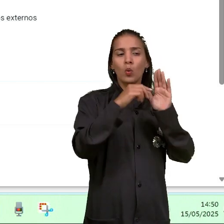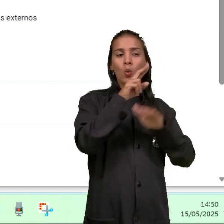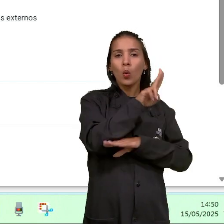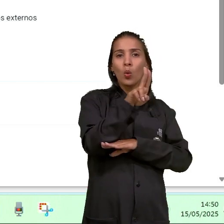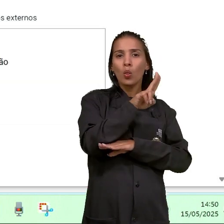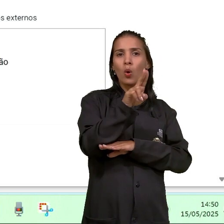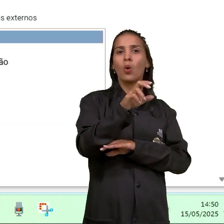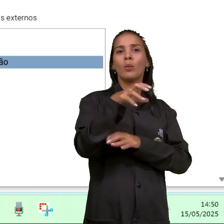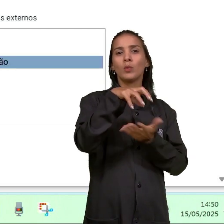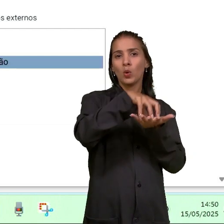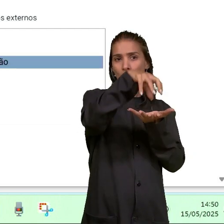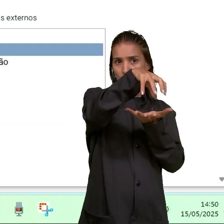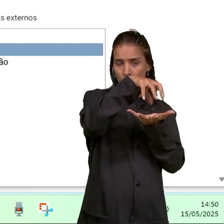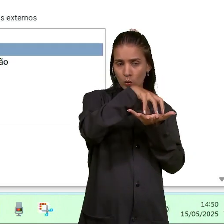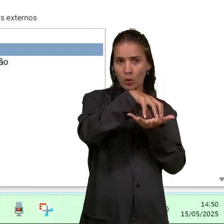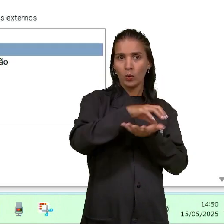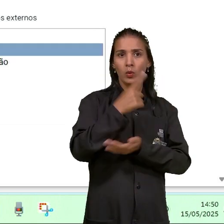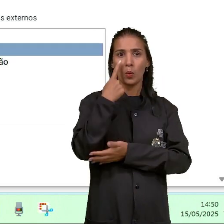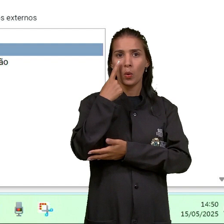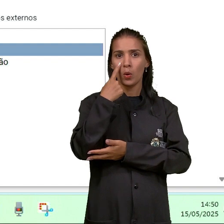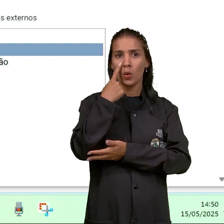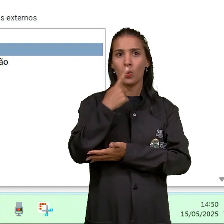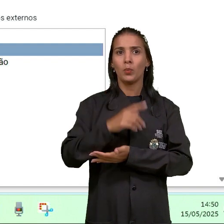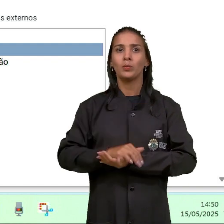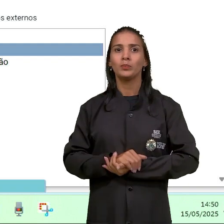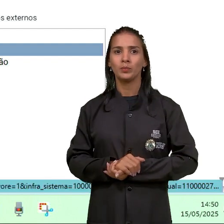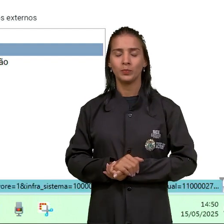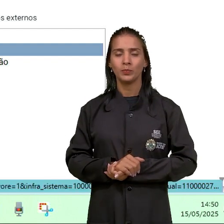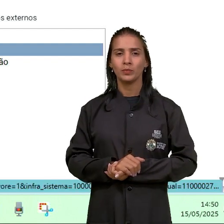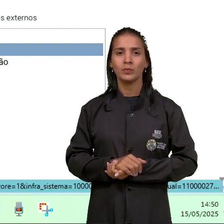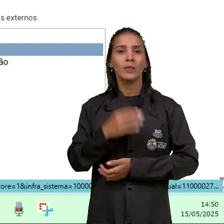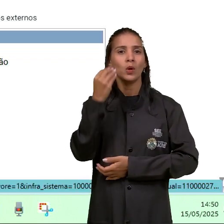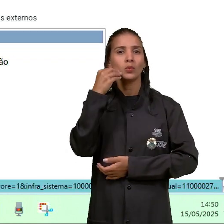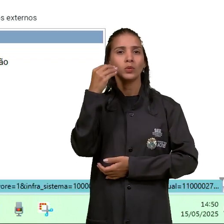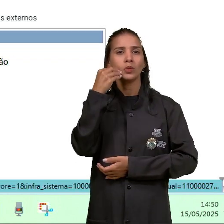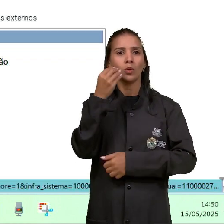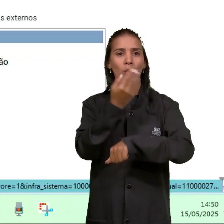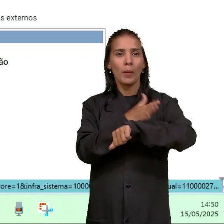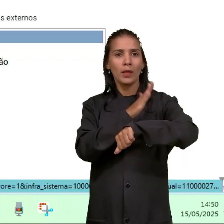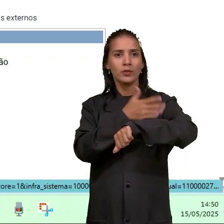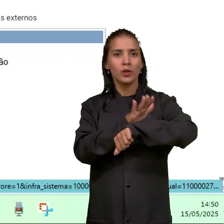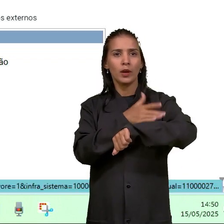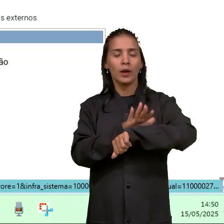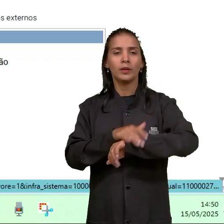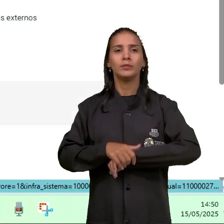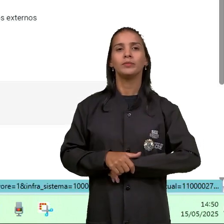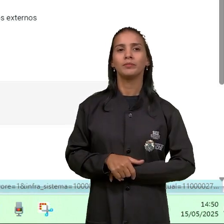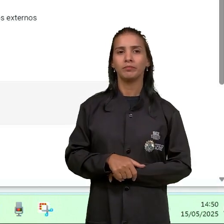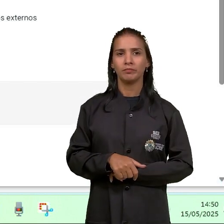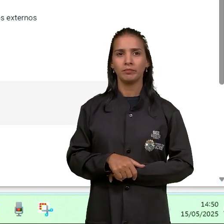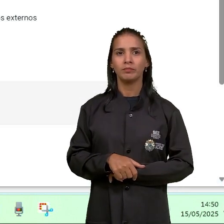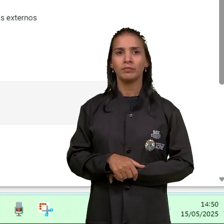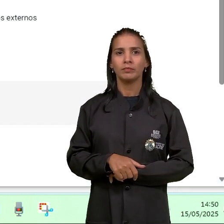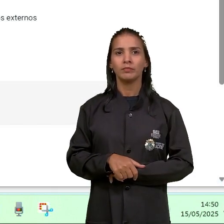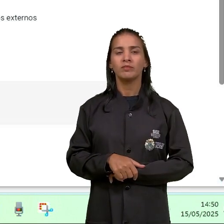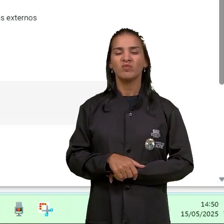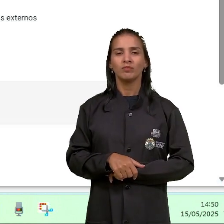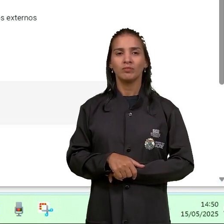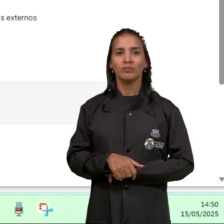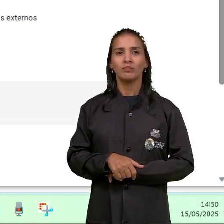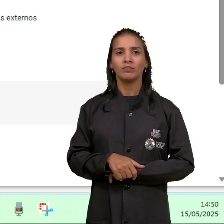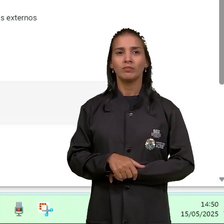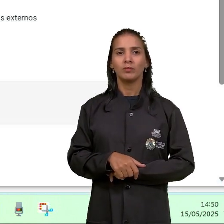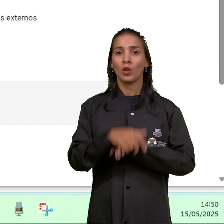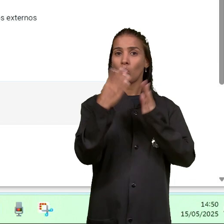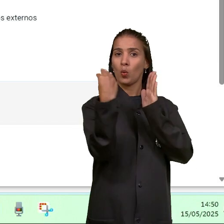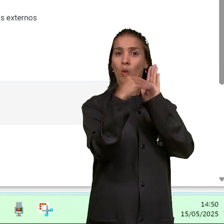se tem uma coisa com... Vou fazer um teste aqui, por exemplo, aqui, ó, Abaco Tecnologia. No caso, a Abaco Tecnologia, eles